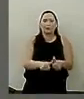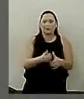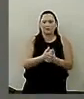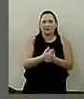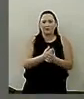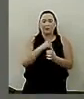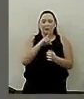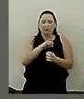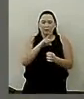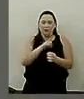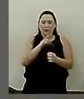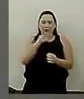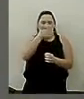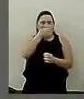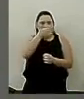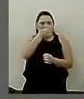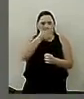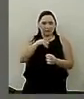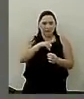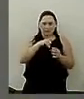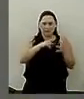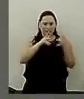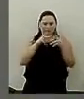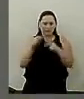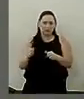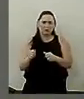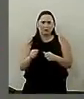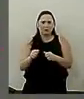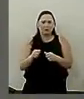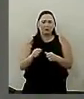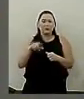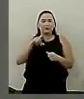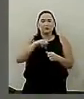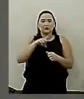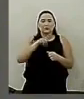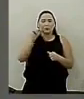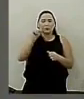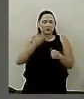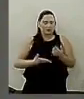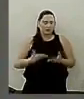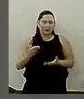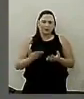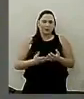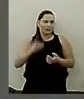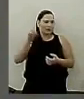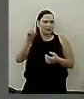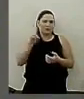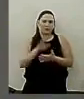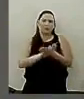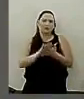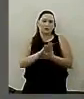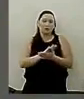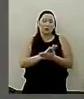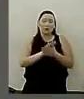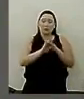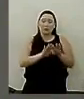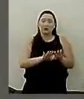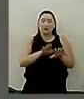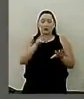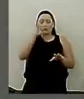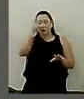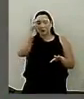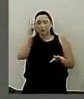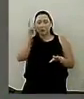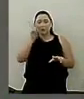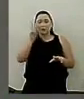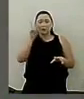dos muçulmanos, de toda aquela turma de gente lá que não serve a Deus. E mal essas pessoas se lembram que